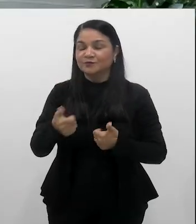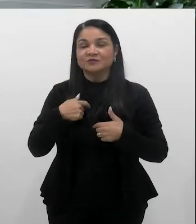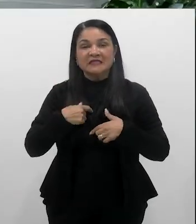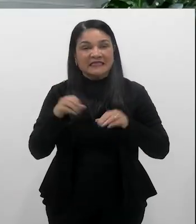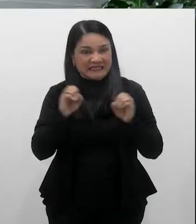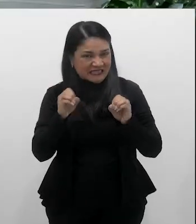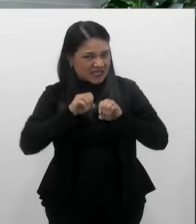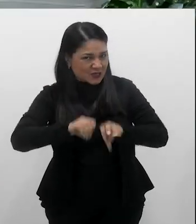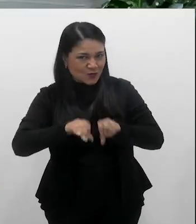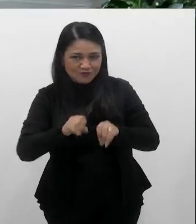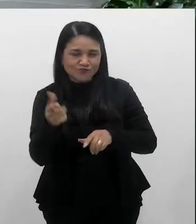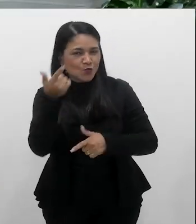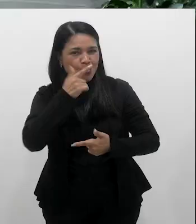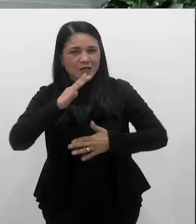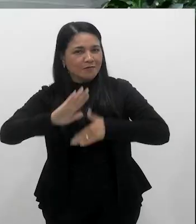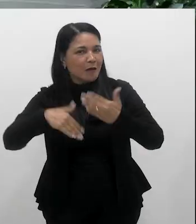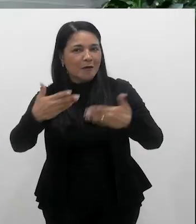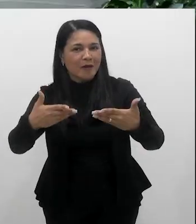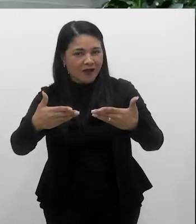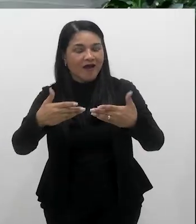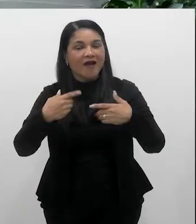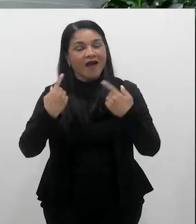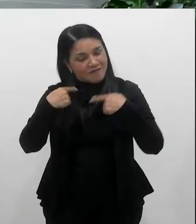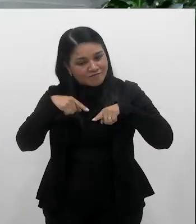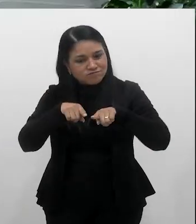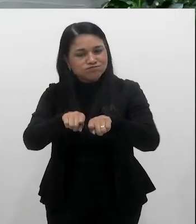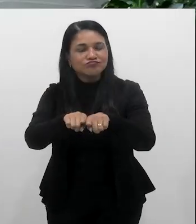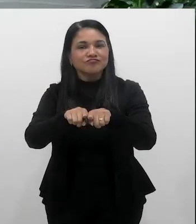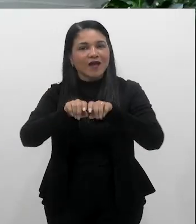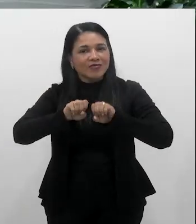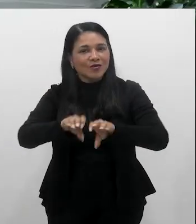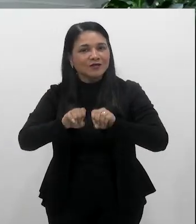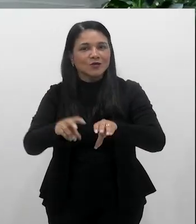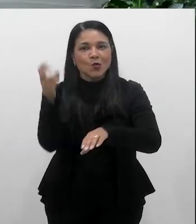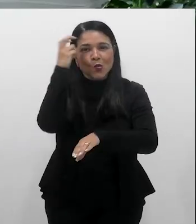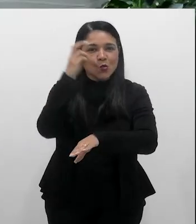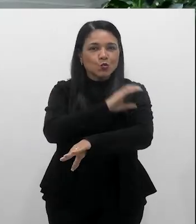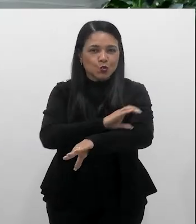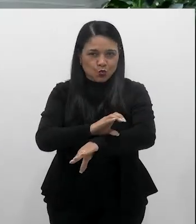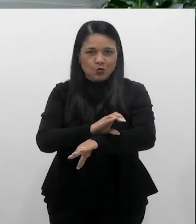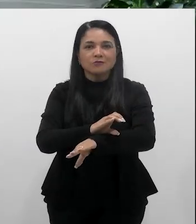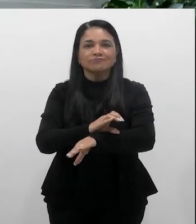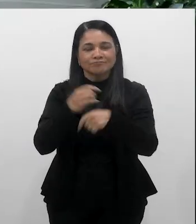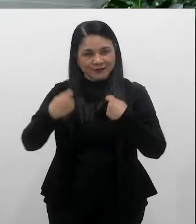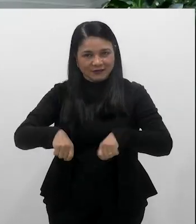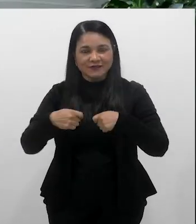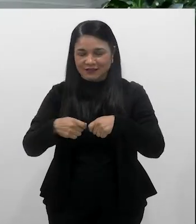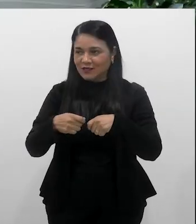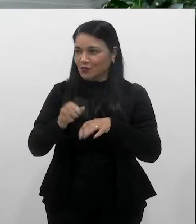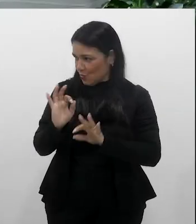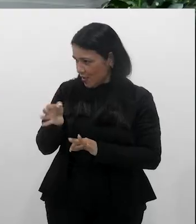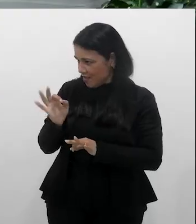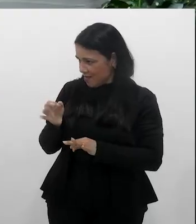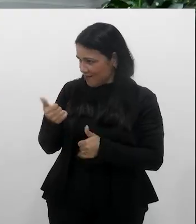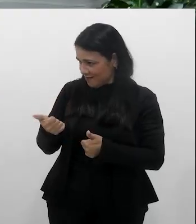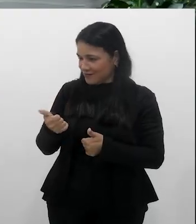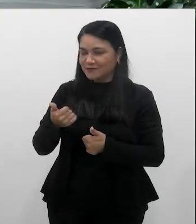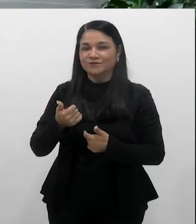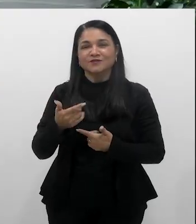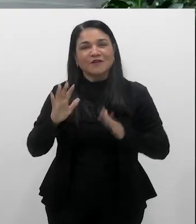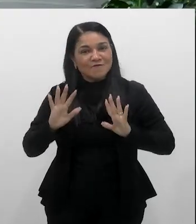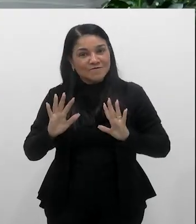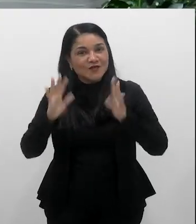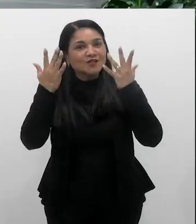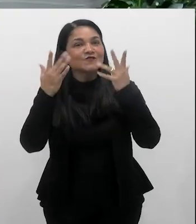sem educação a gente não vai a lugar nenhum e a educação precisa andar de mão dadas com a cultura e assim a gente vai, né, Felipe? Certamente. Não é? E assim a gente